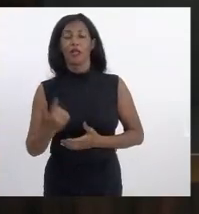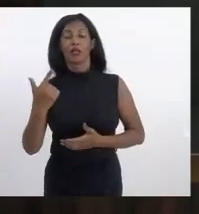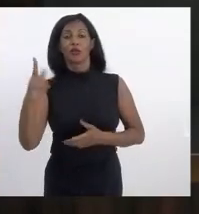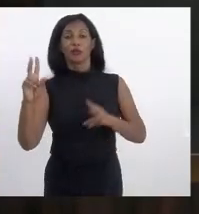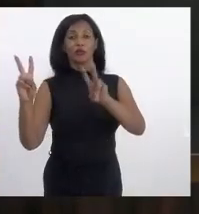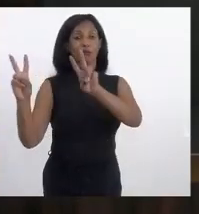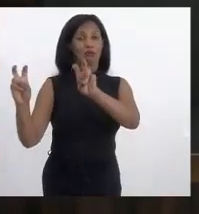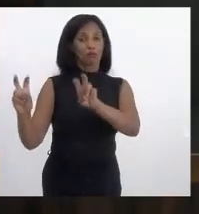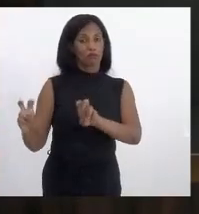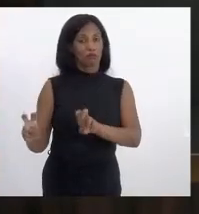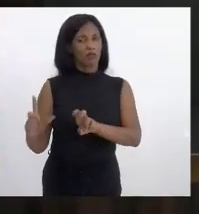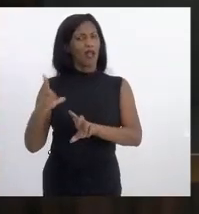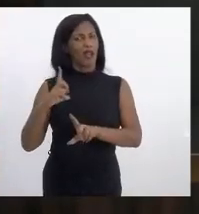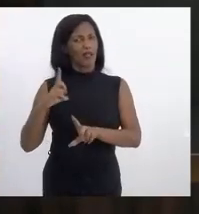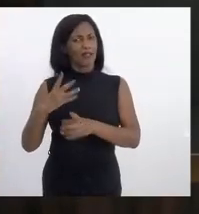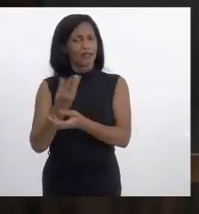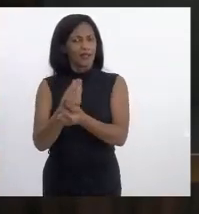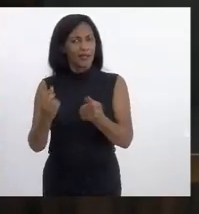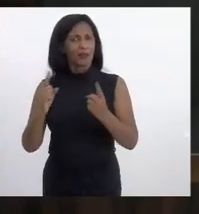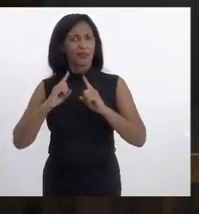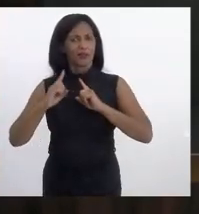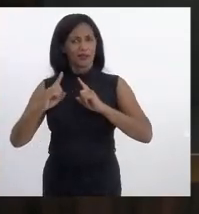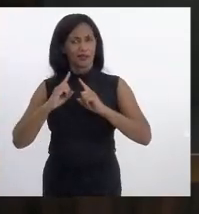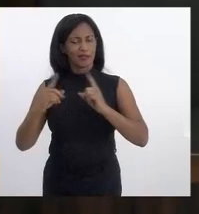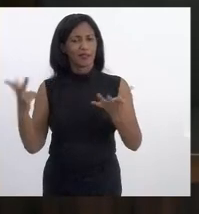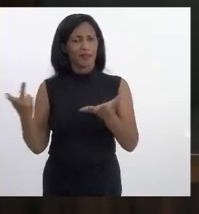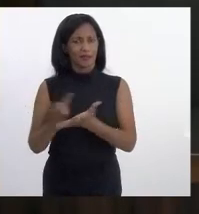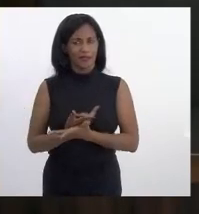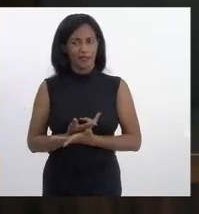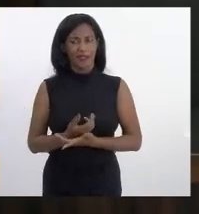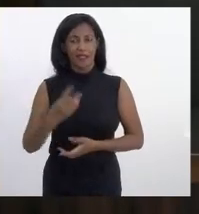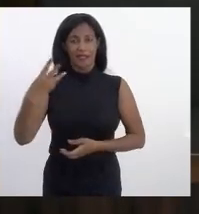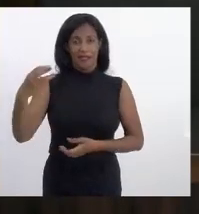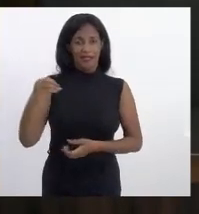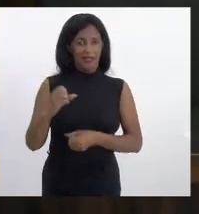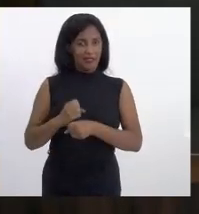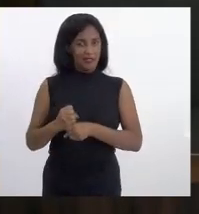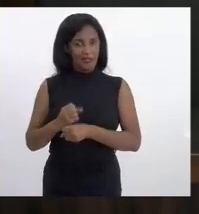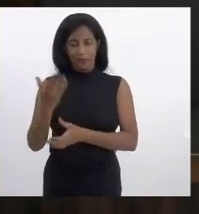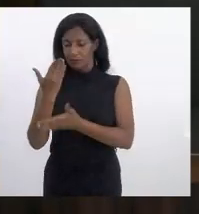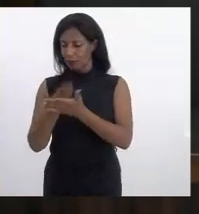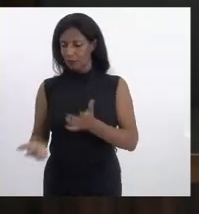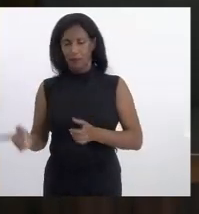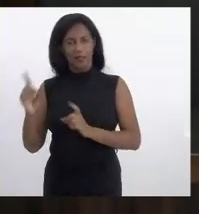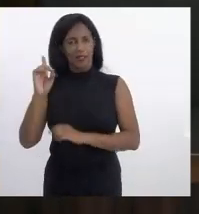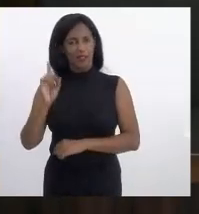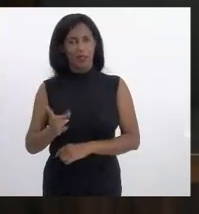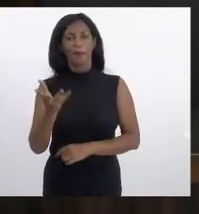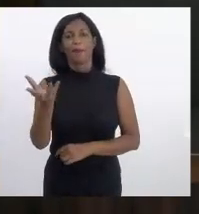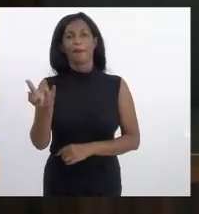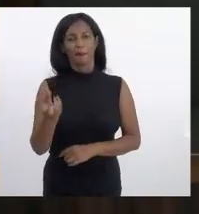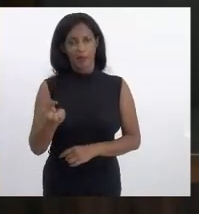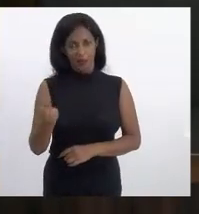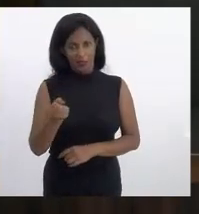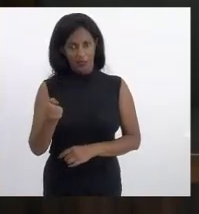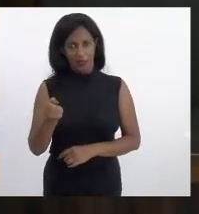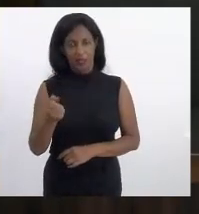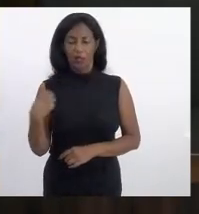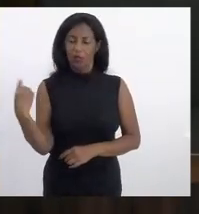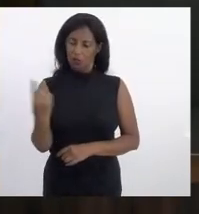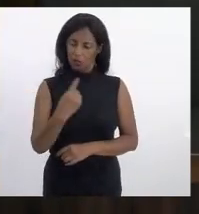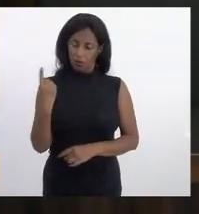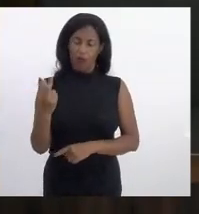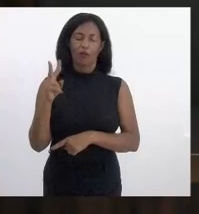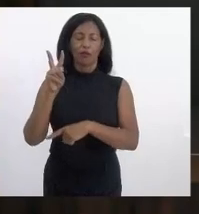outras questões ainda há muito debate a ser feito 30 anos um perderá direito pensionistas nós